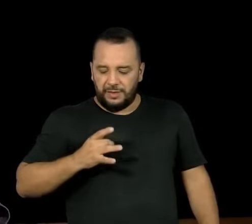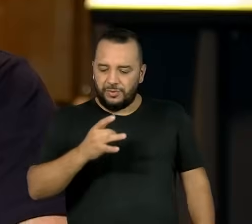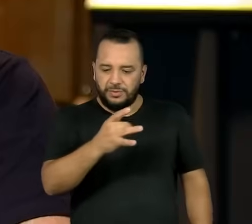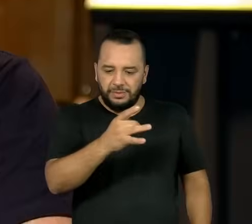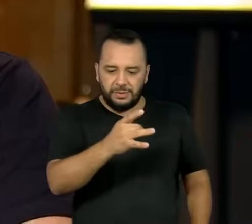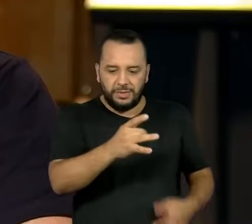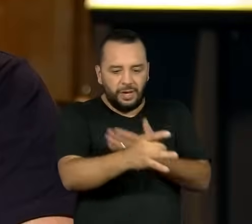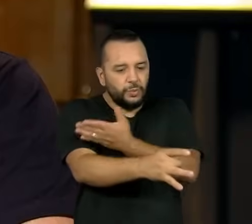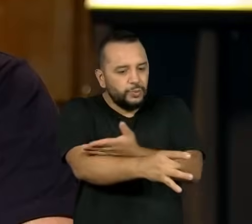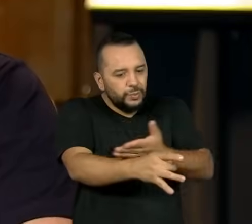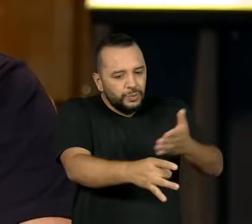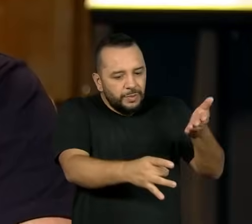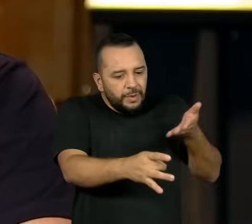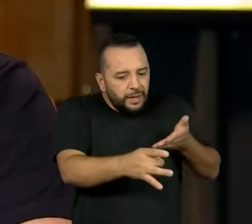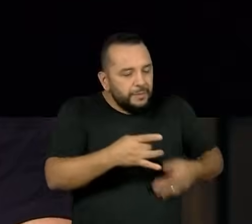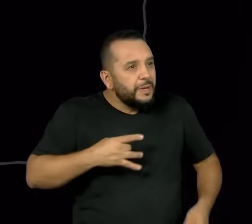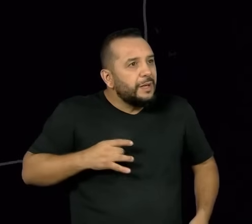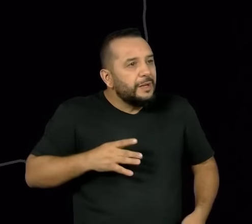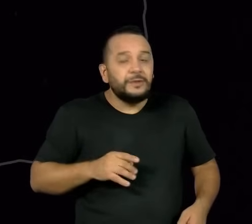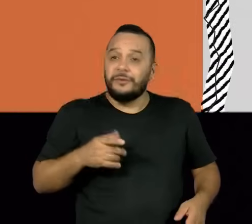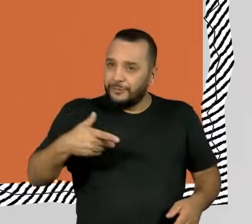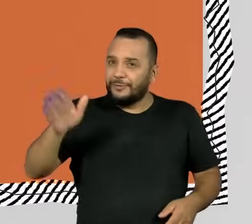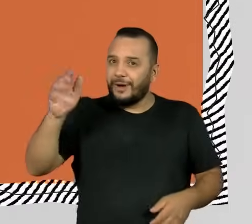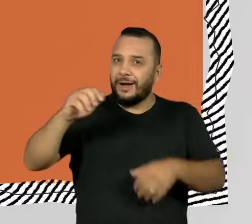Faz um salto de paraquedas.